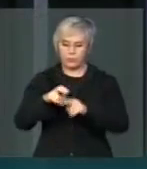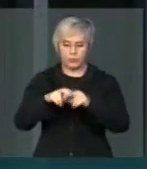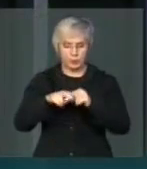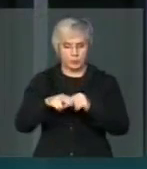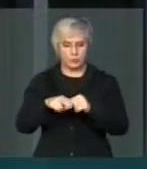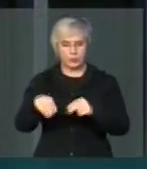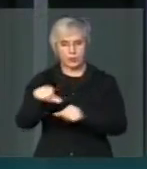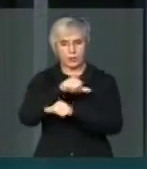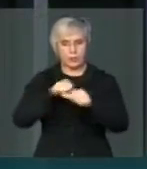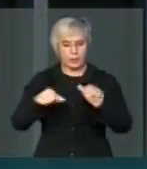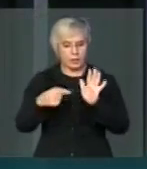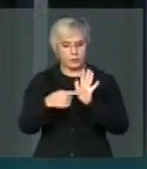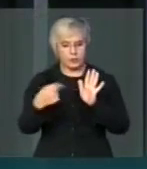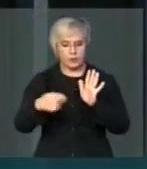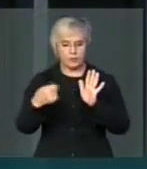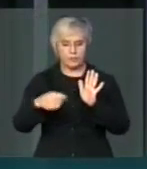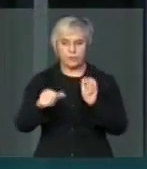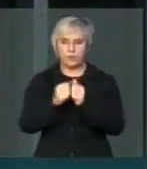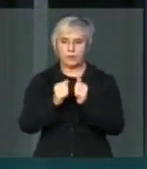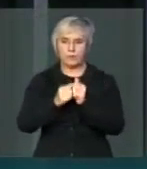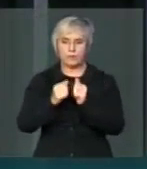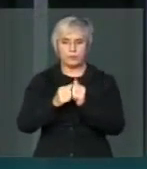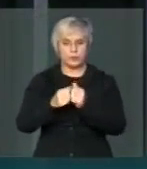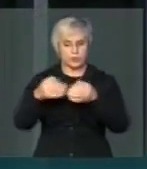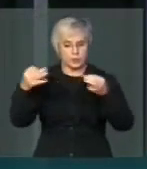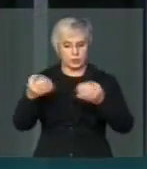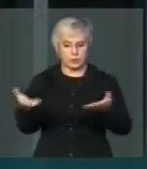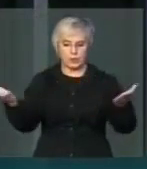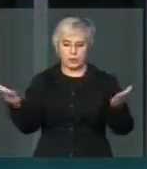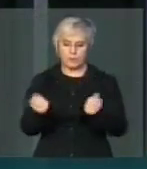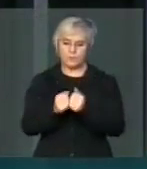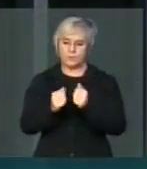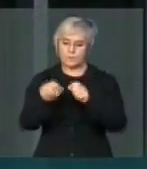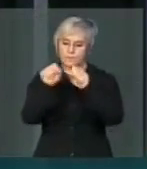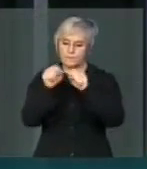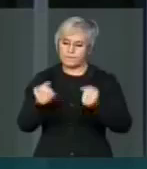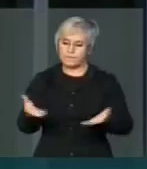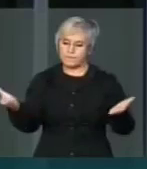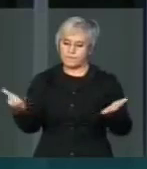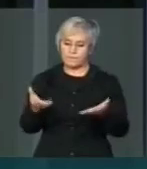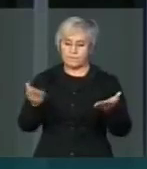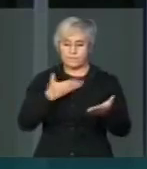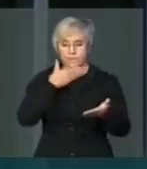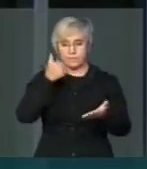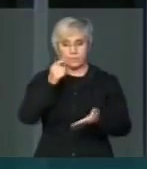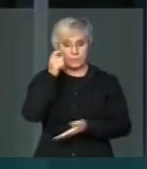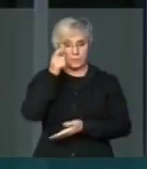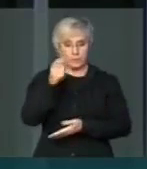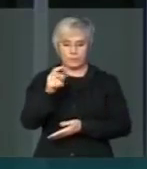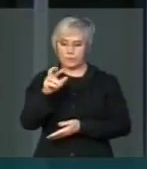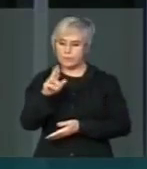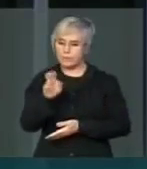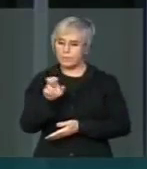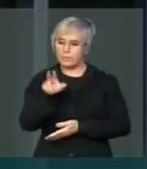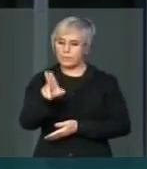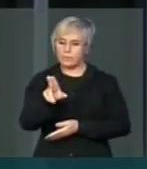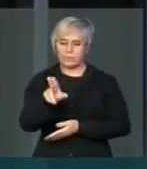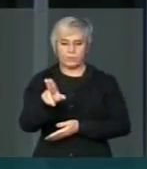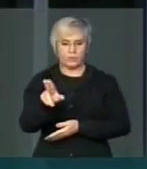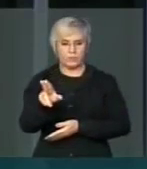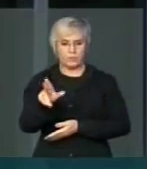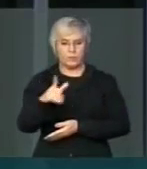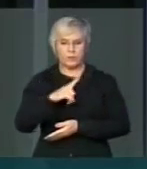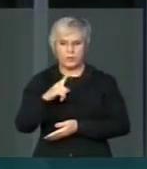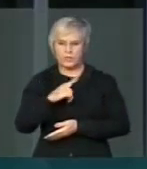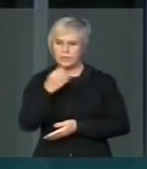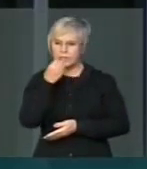de que a reforma deve ser incluída no ordenamento vigente, porquanto o sistema atual serve muito mais aos interesses do réu possuído de bens